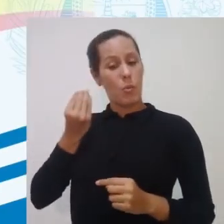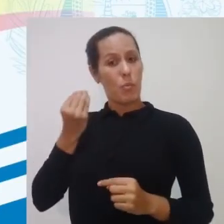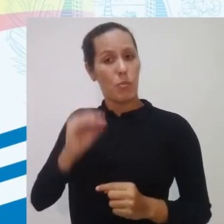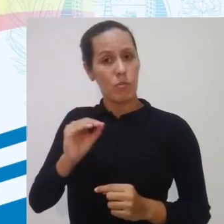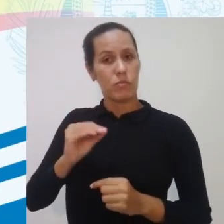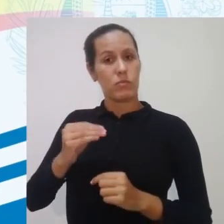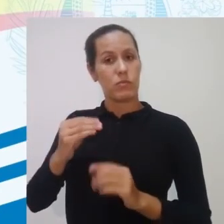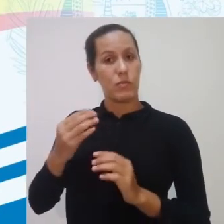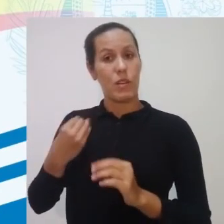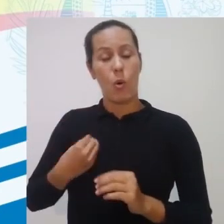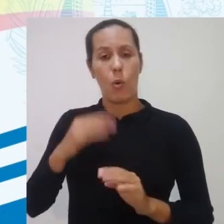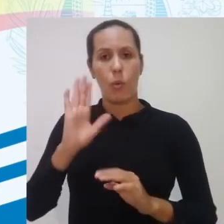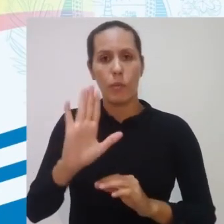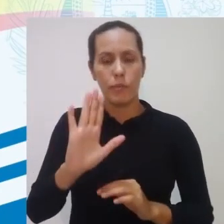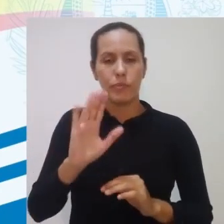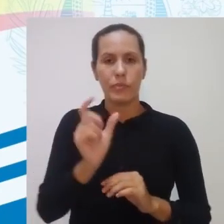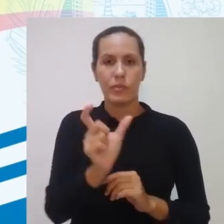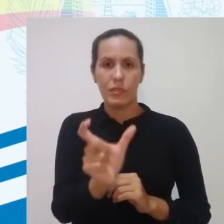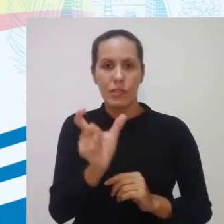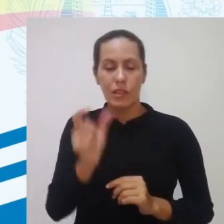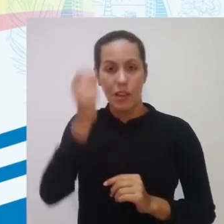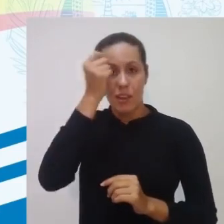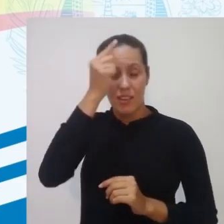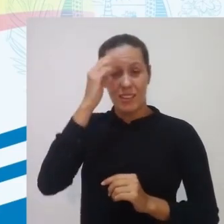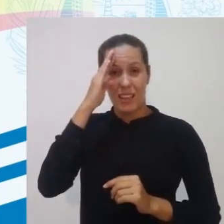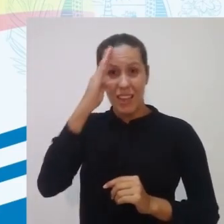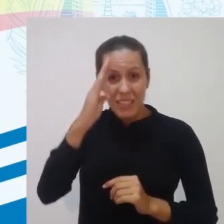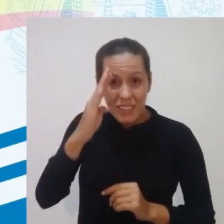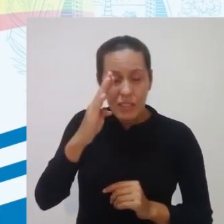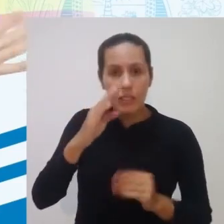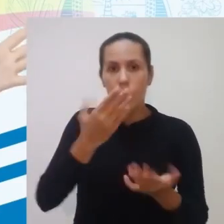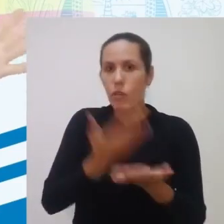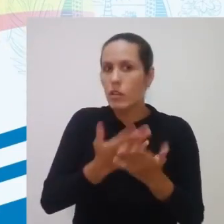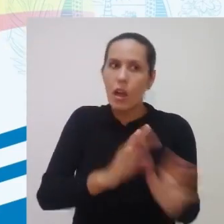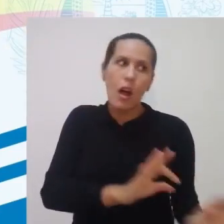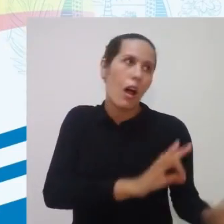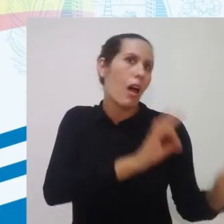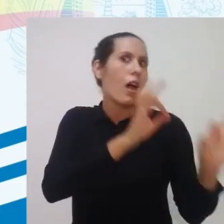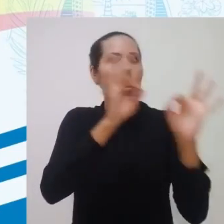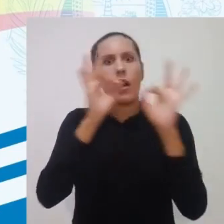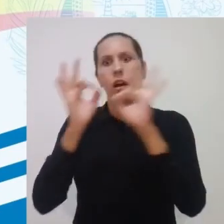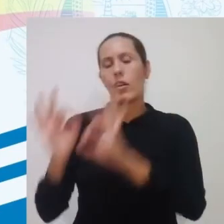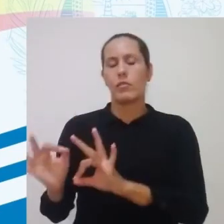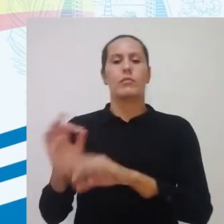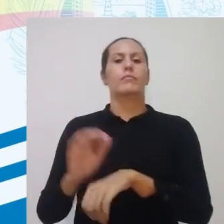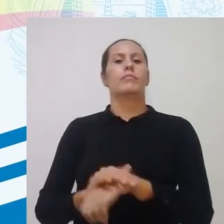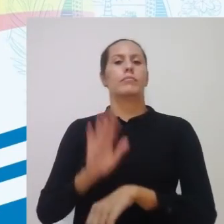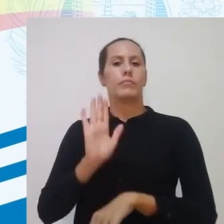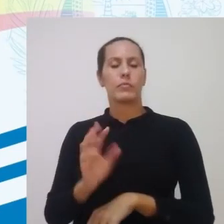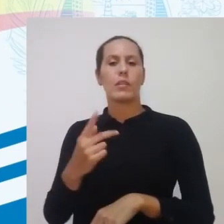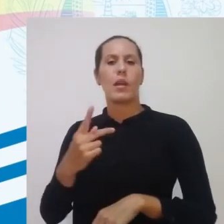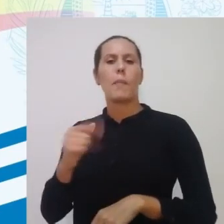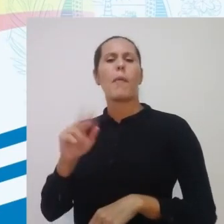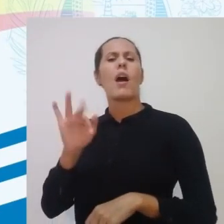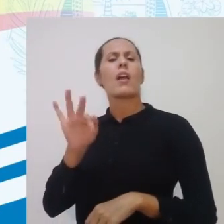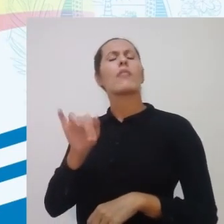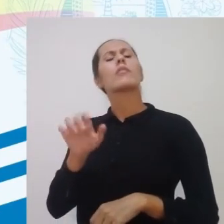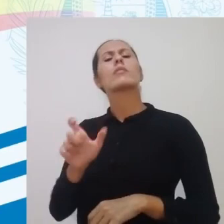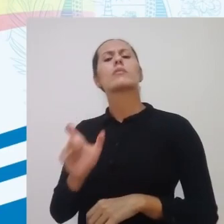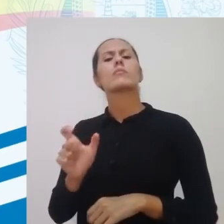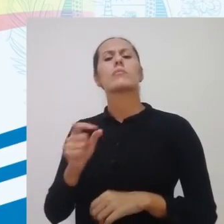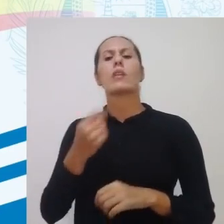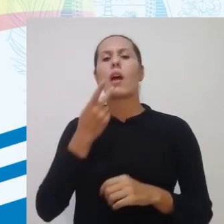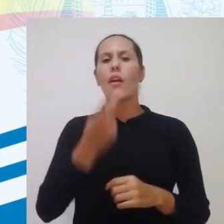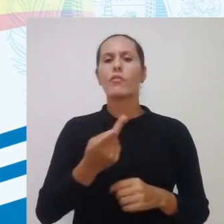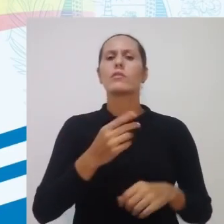central. Olha, ideia central é o que você vai mais ouvir agora falando de resumo, certo? Então, a paráfrase, na verdade,